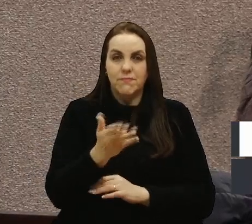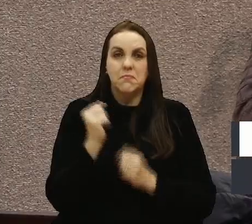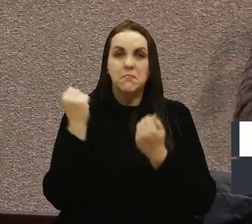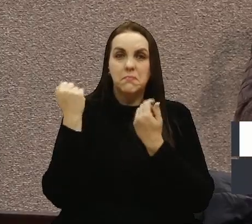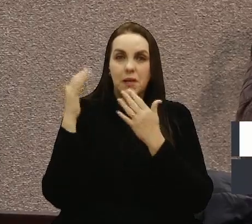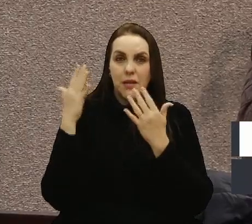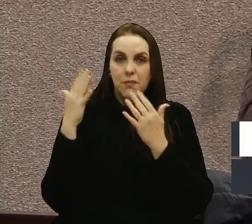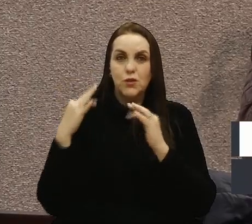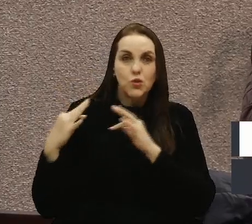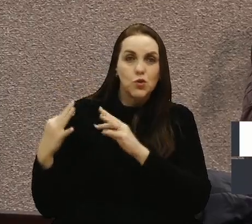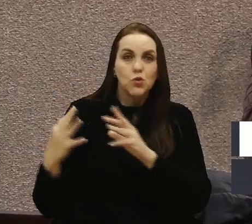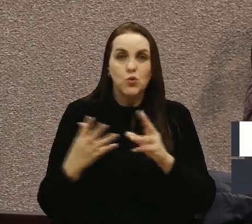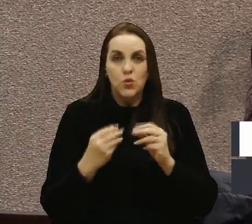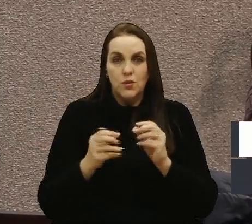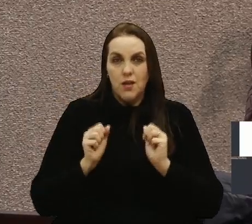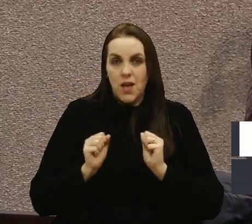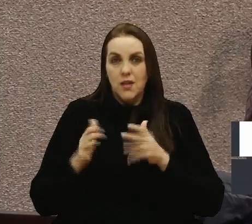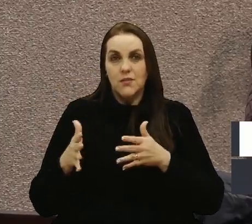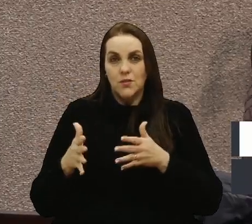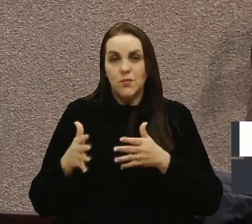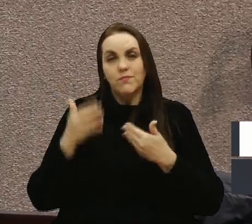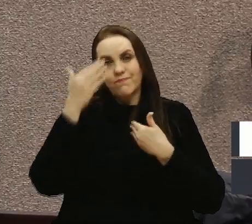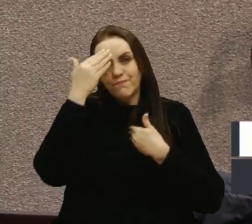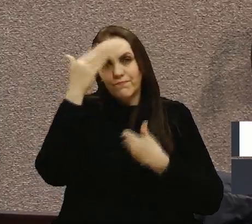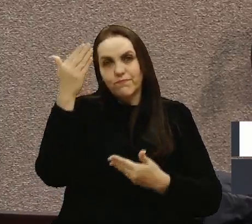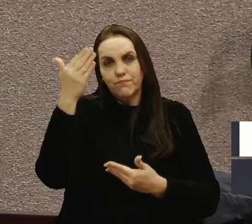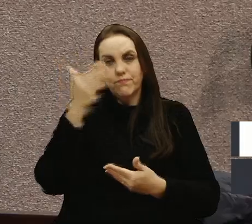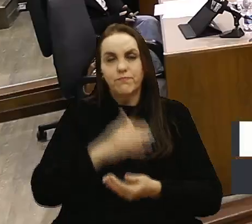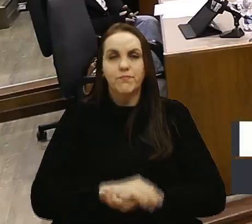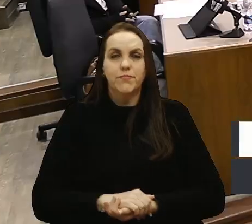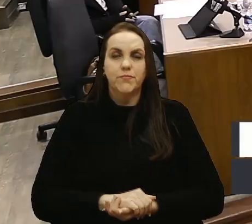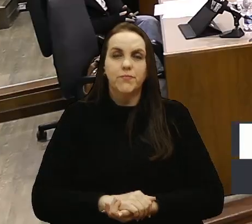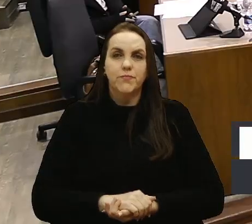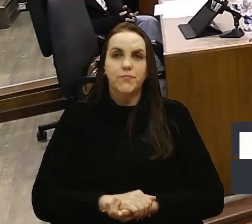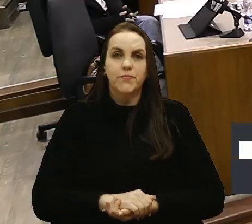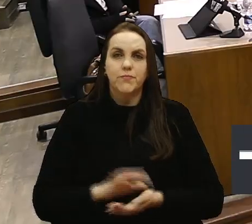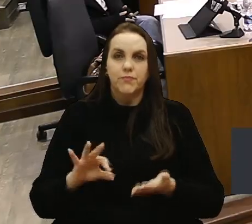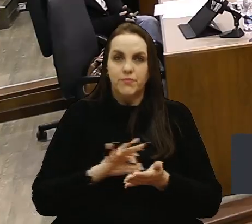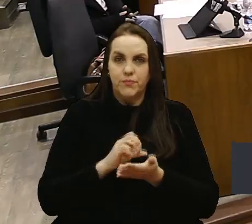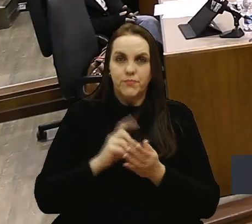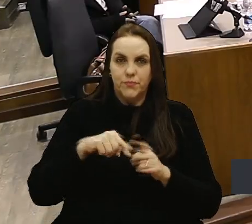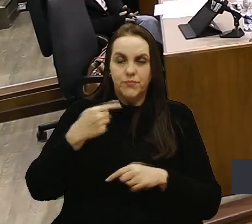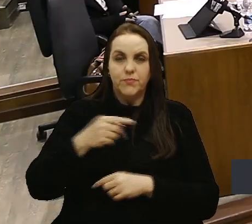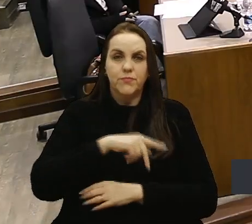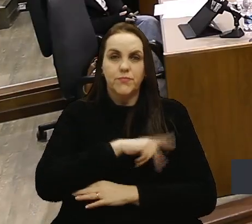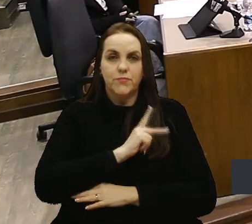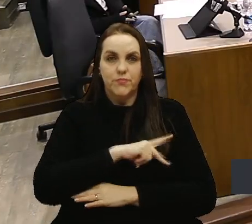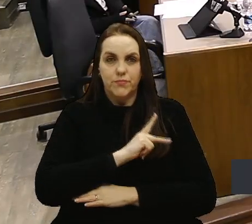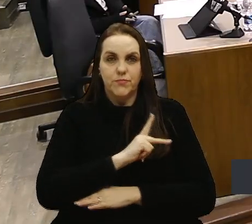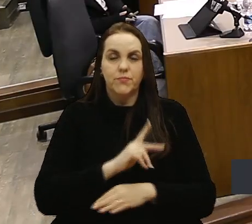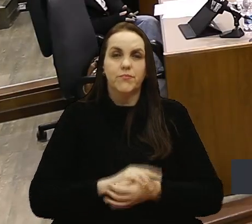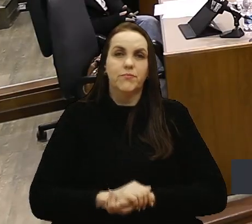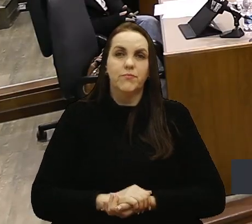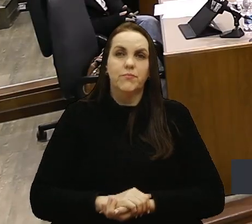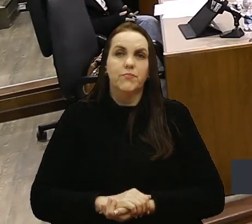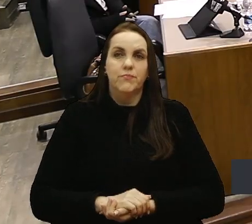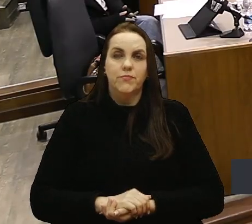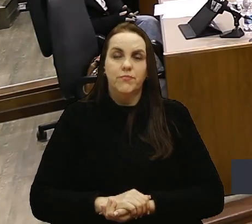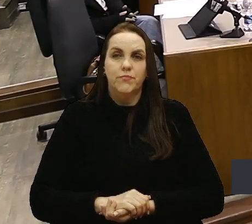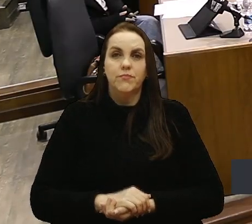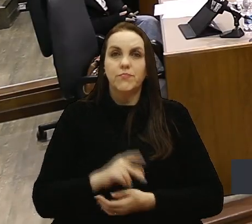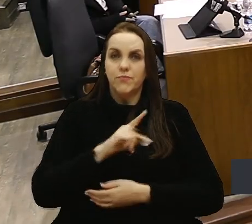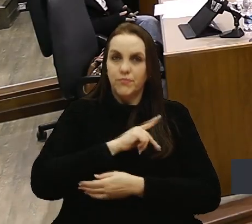parabéns de toda essa ação. O meu muito obrigado. Próximo inscrito, vereador Pedro Rodrigues.